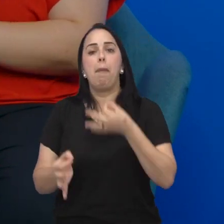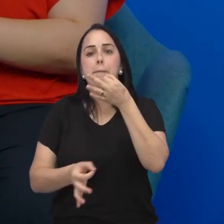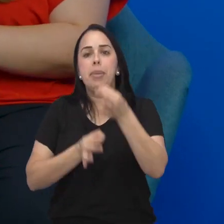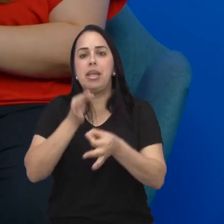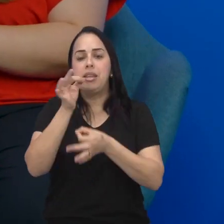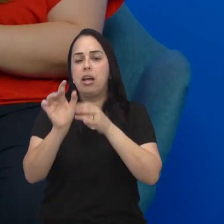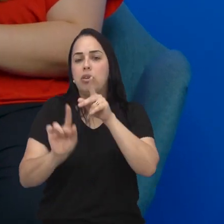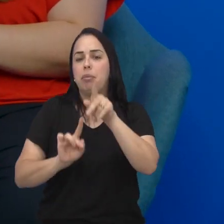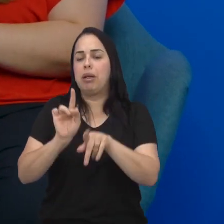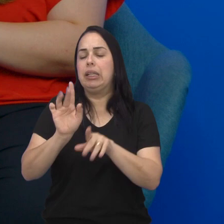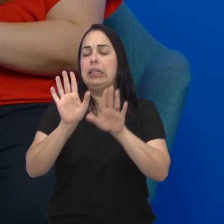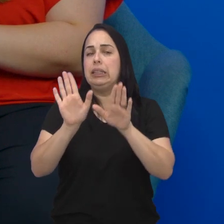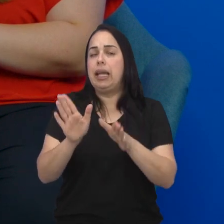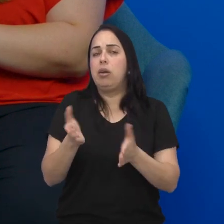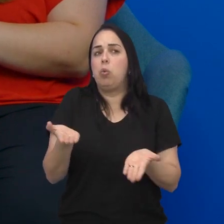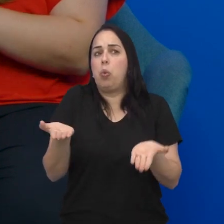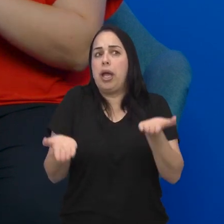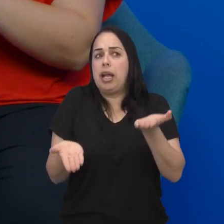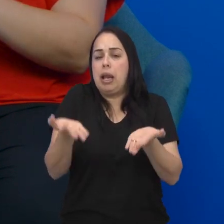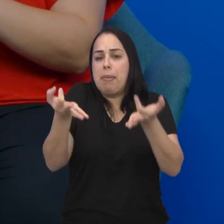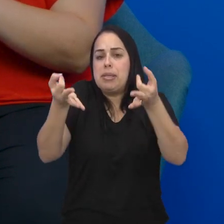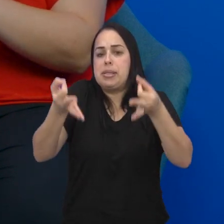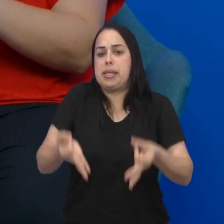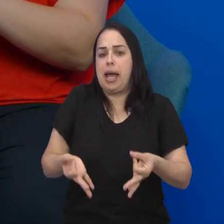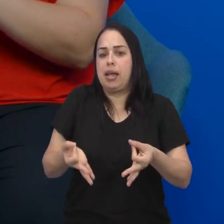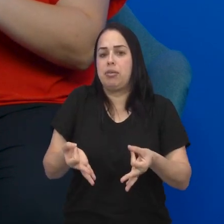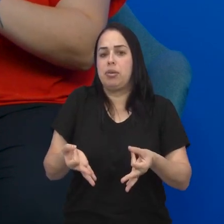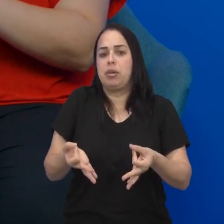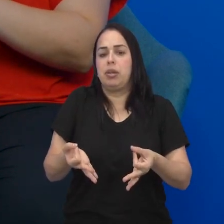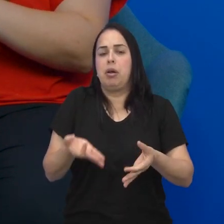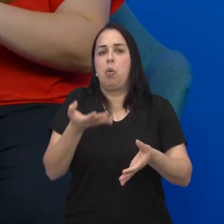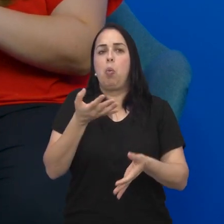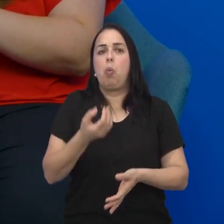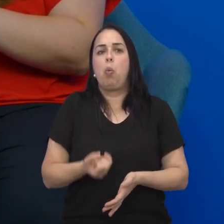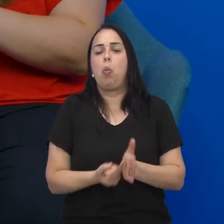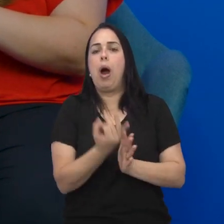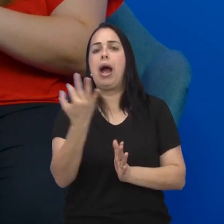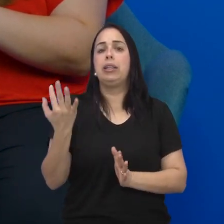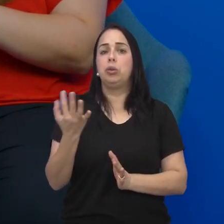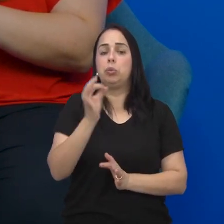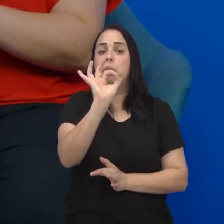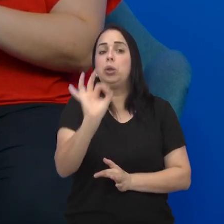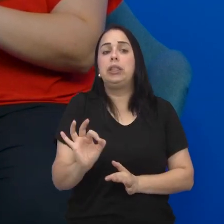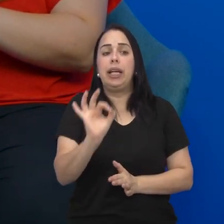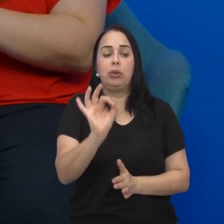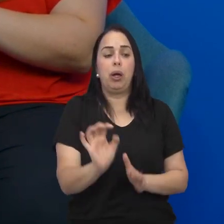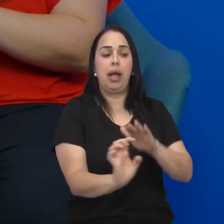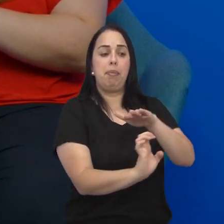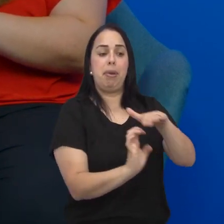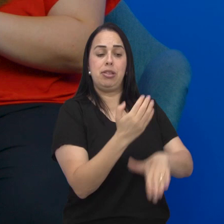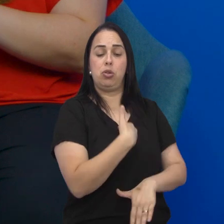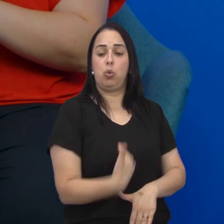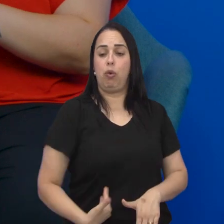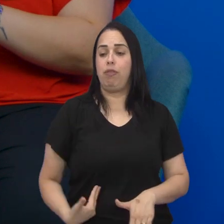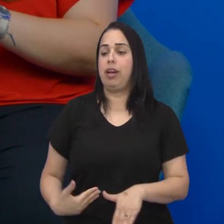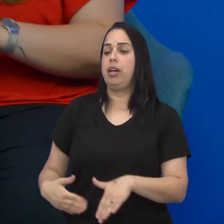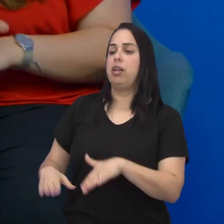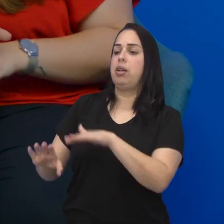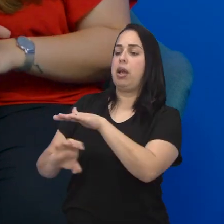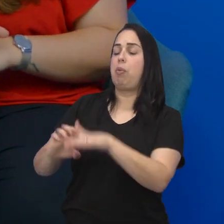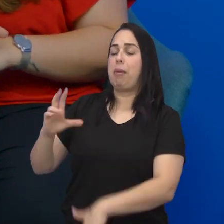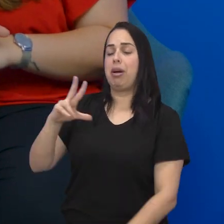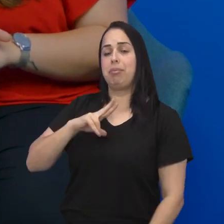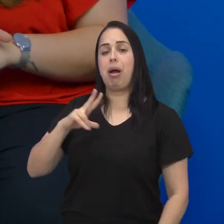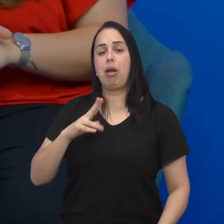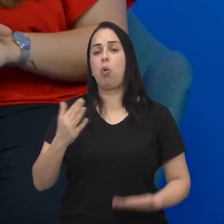de opinião pública, existe um ideal, assim, um equilíbrio de X% é da administração pública, X%